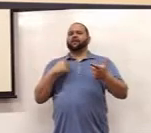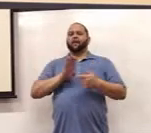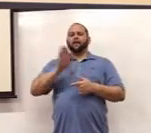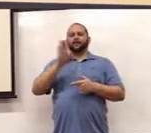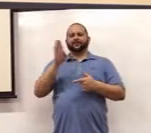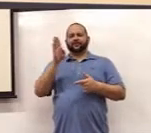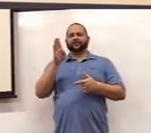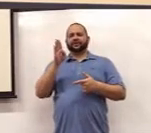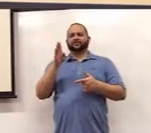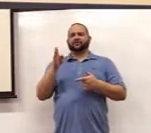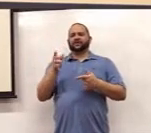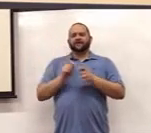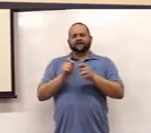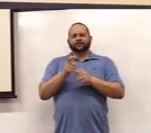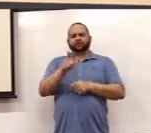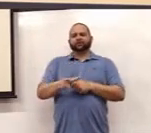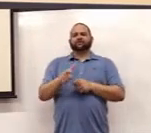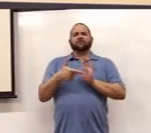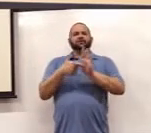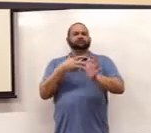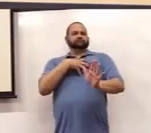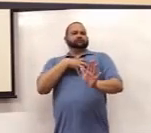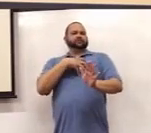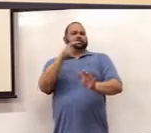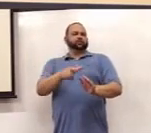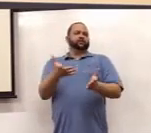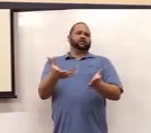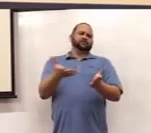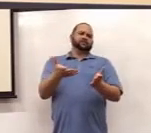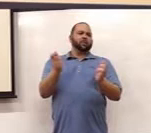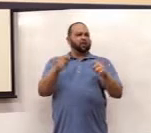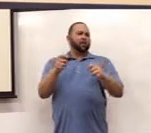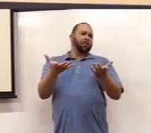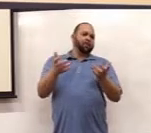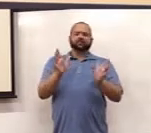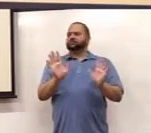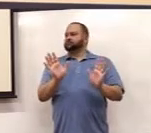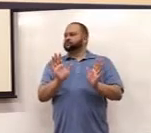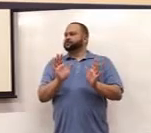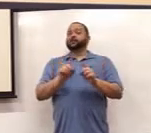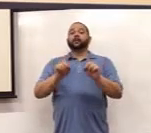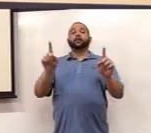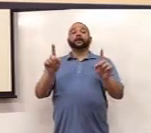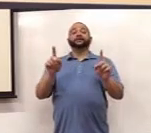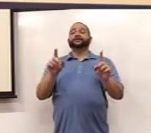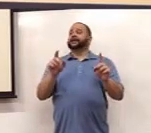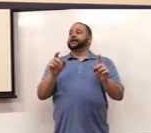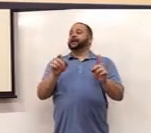transformando, trazendo isso de novo para a gente. Pode ser? Pode, né? Só que o